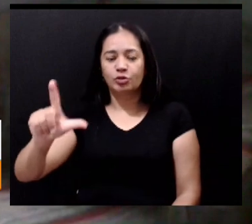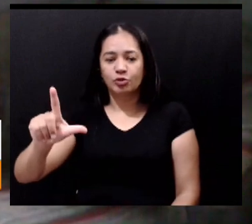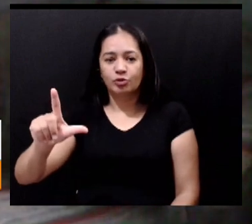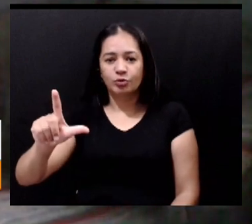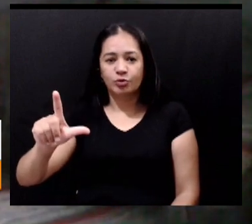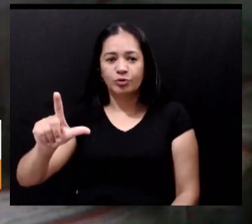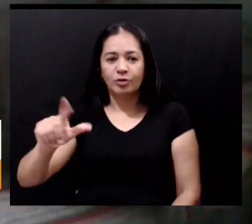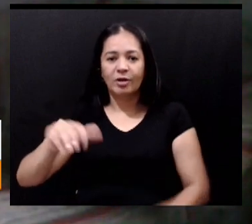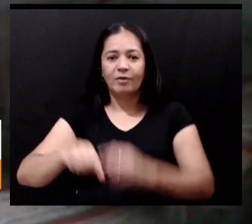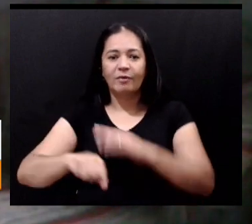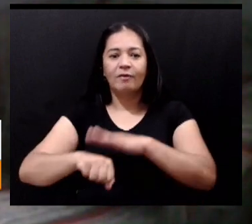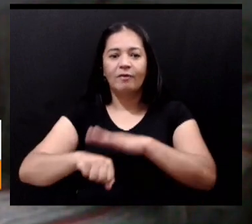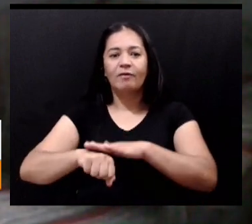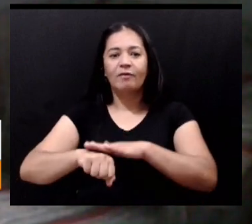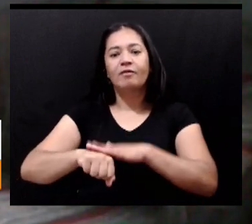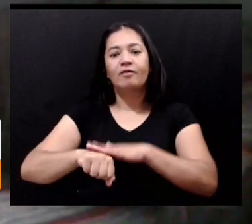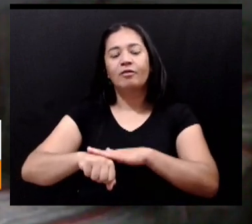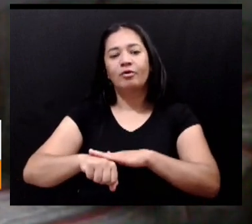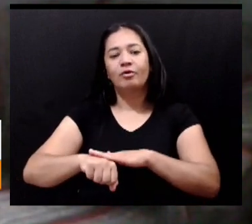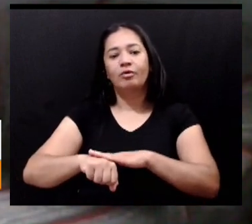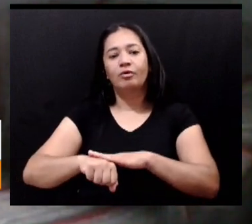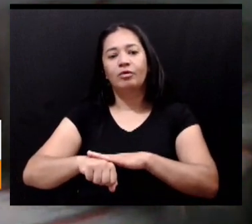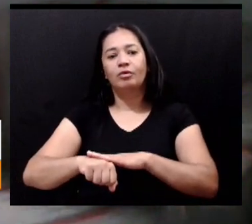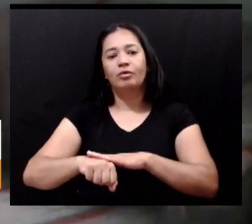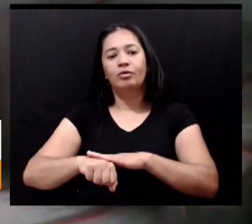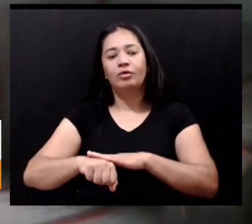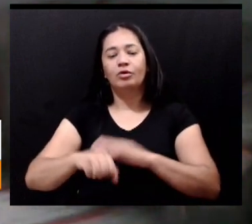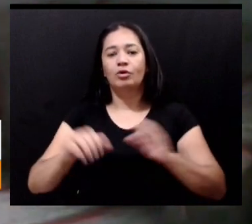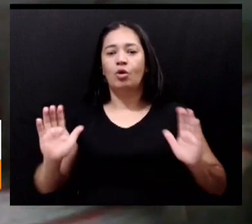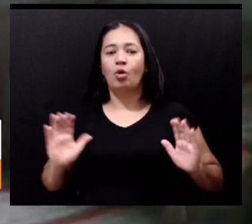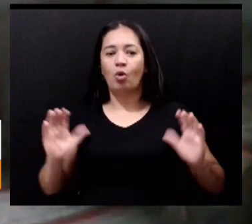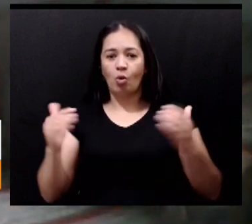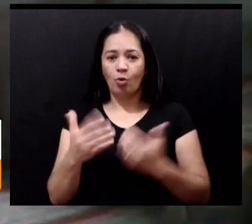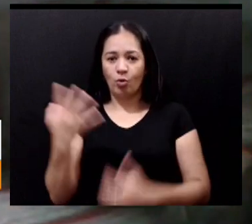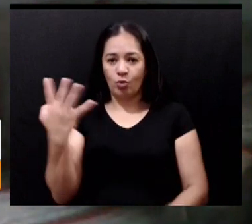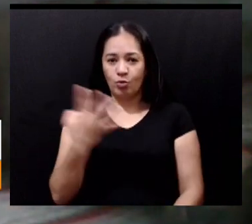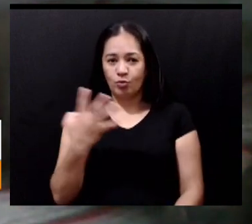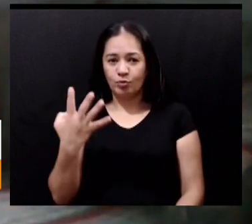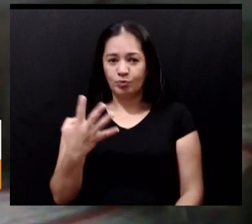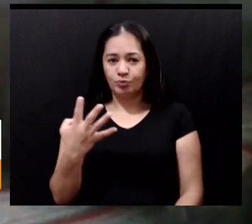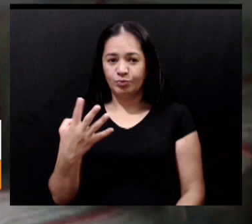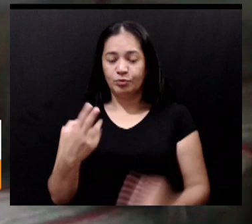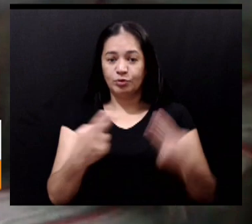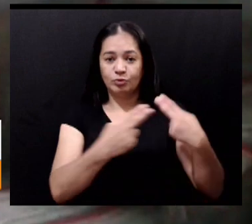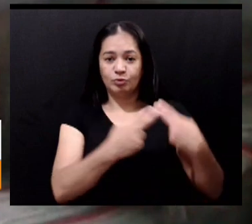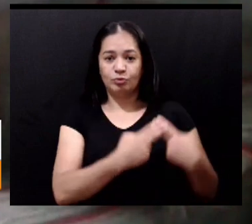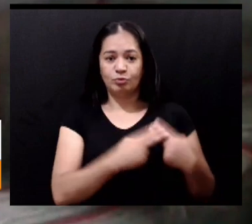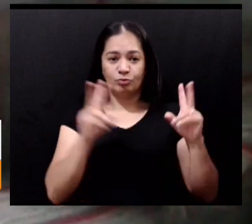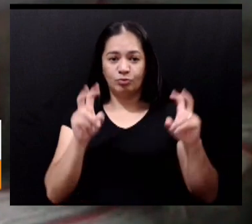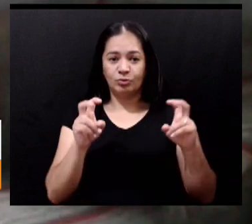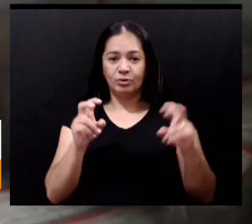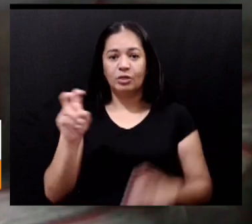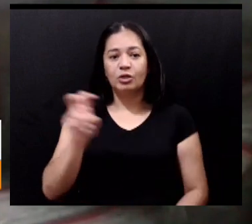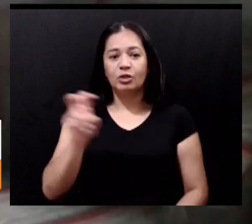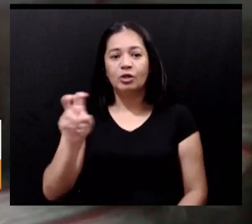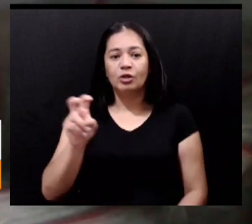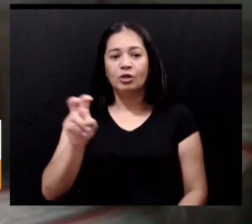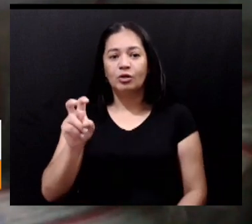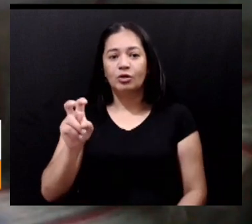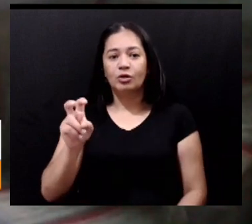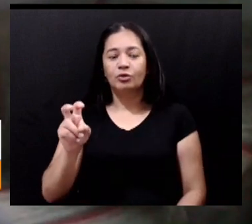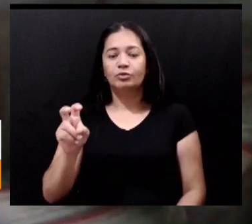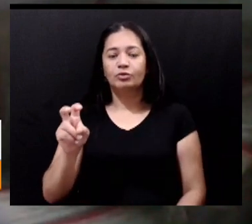realizando o 4º Congresso Brasileiro sobre o Luto e 5º Congresso Luso Brasileiro sobre o Luto. Vai ser na